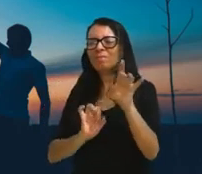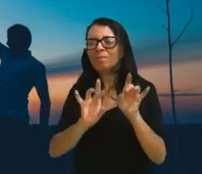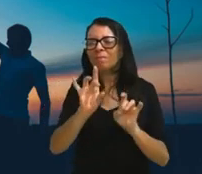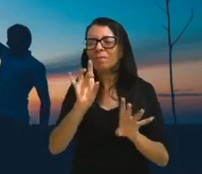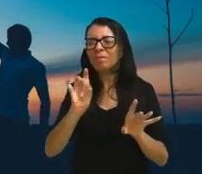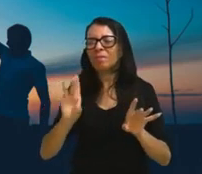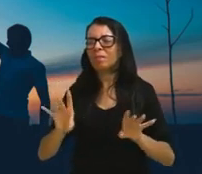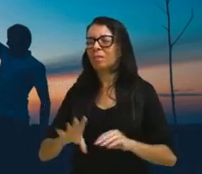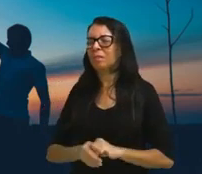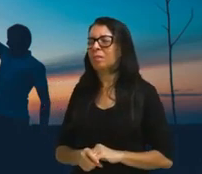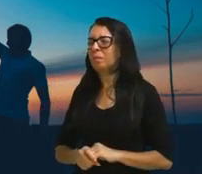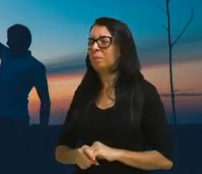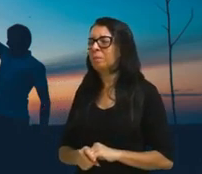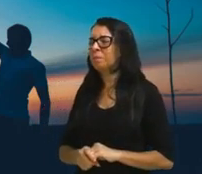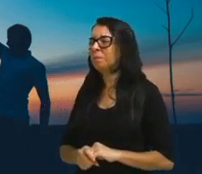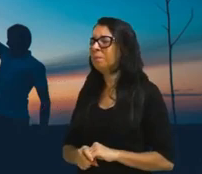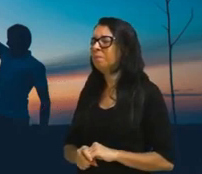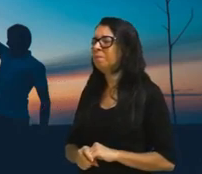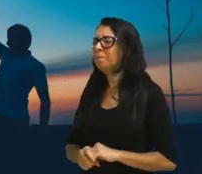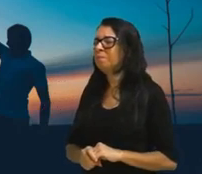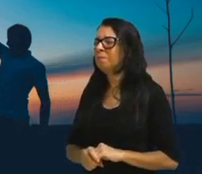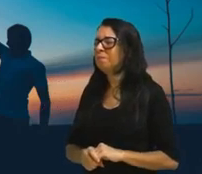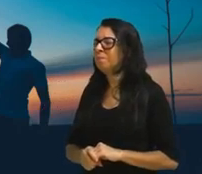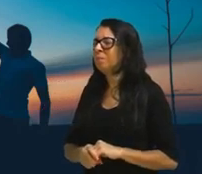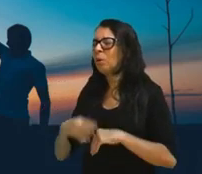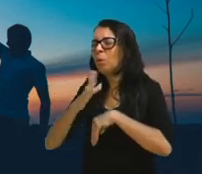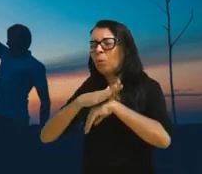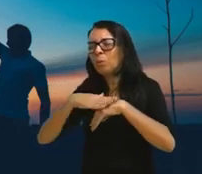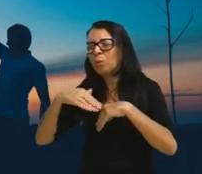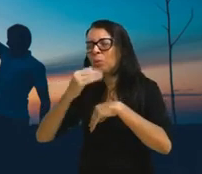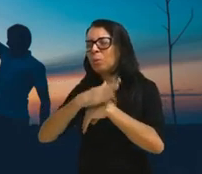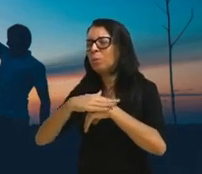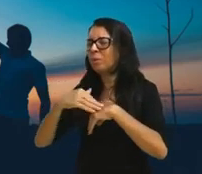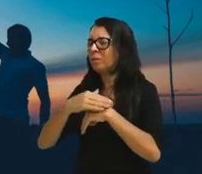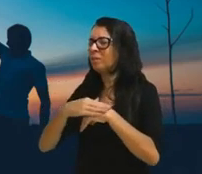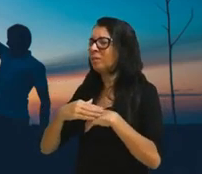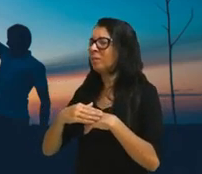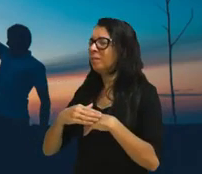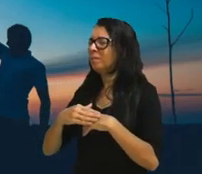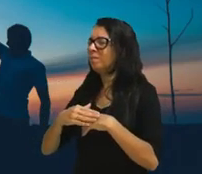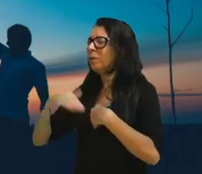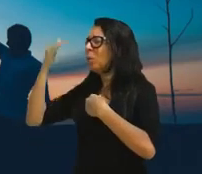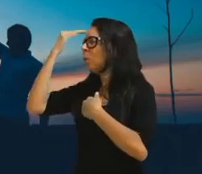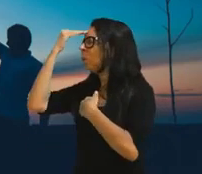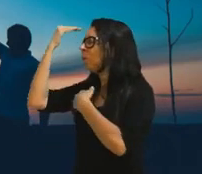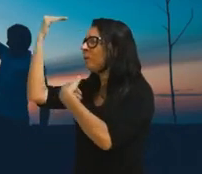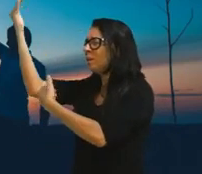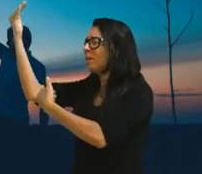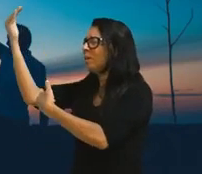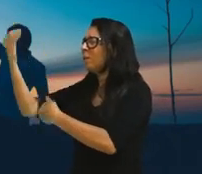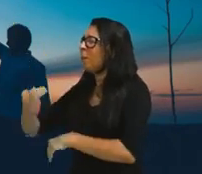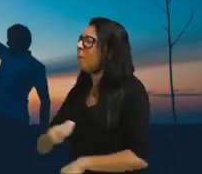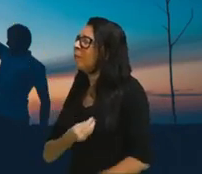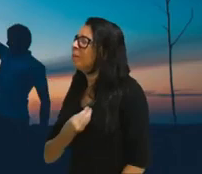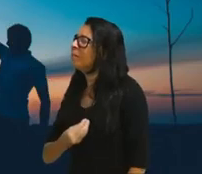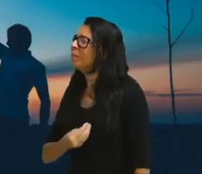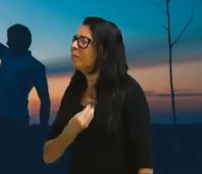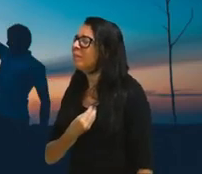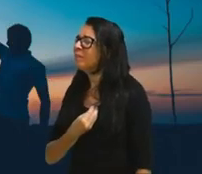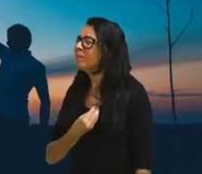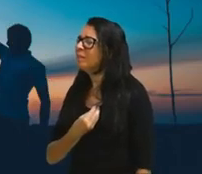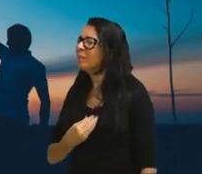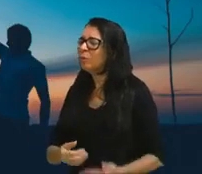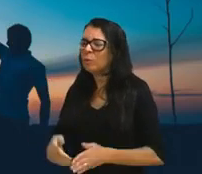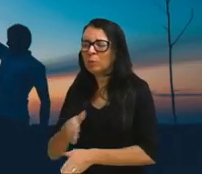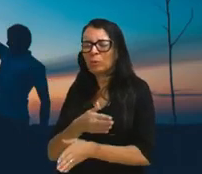com eles. Obrigado por eles existirem, obrigado por eles serem tão importantes no cuidado dos que estão enfermos,